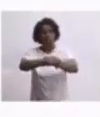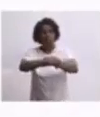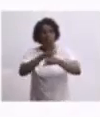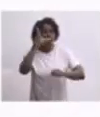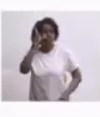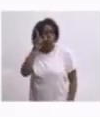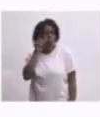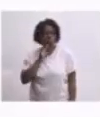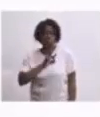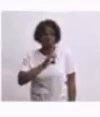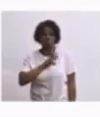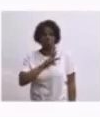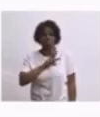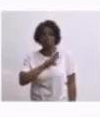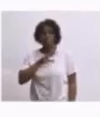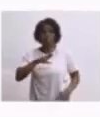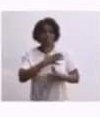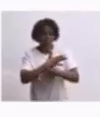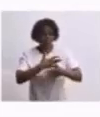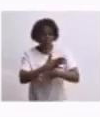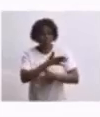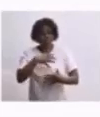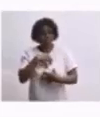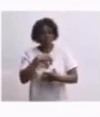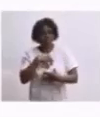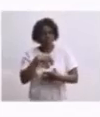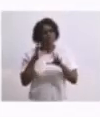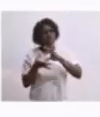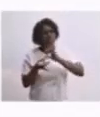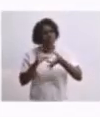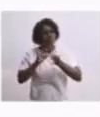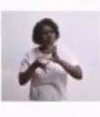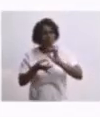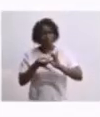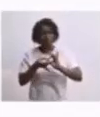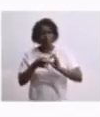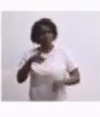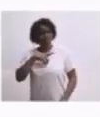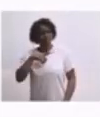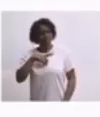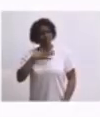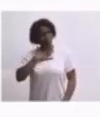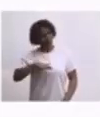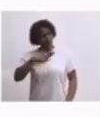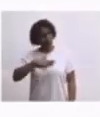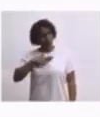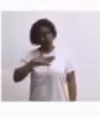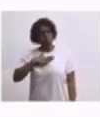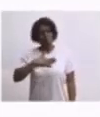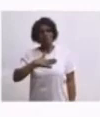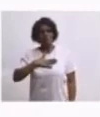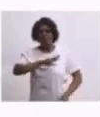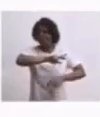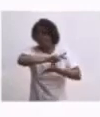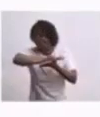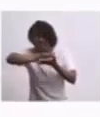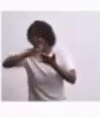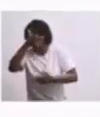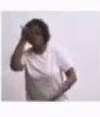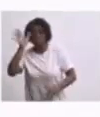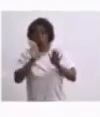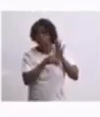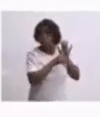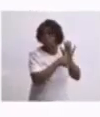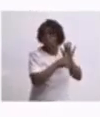a sua segurança. Diminuiu o medo que tomou conta da cidade. Nem durante as Olimpíadas a gente teve alguma tranquilidade.